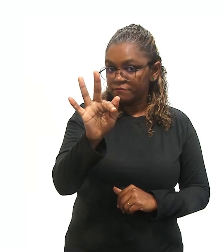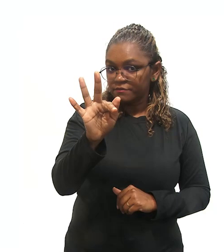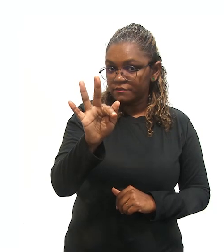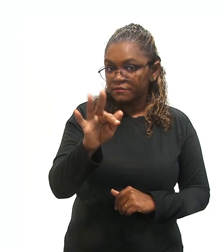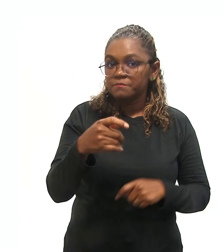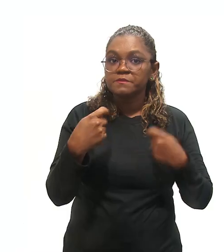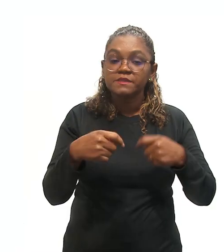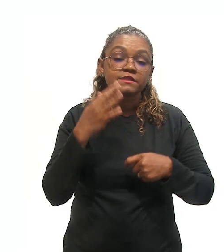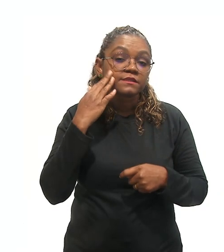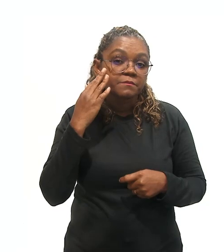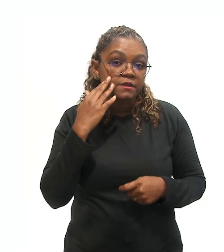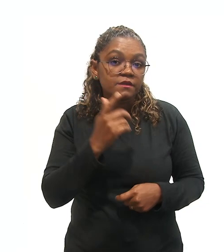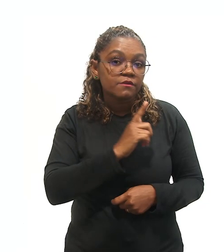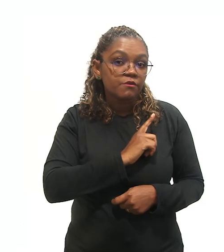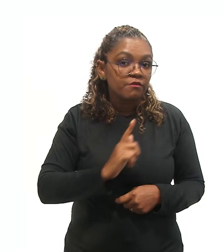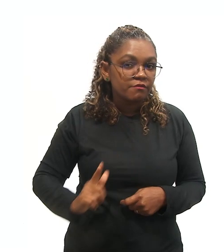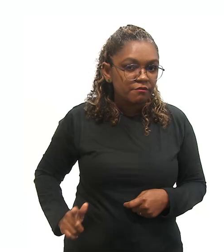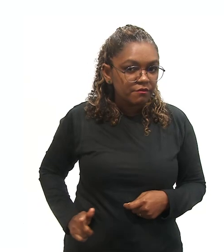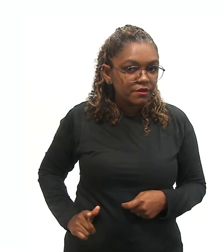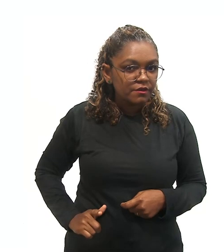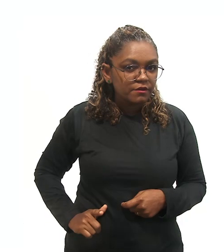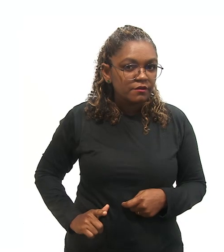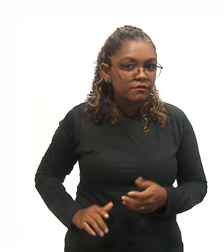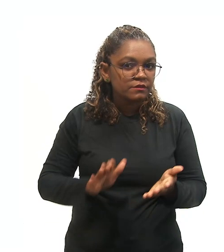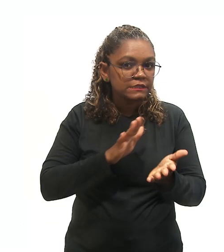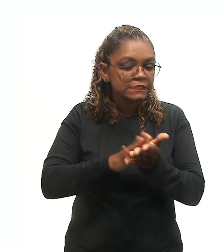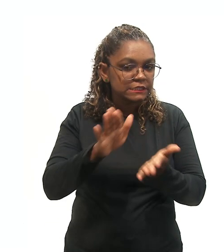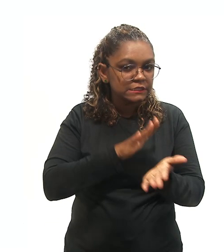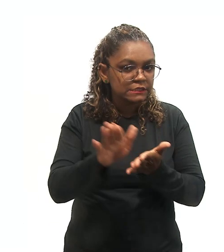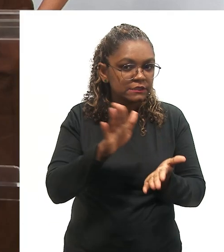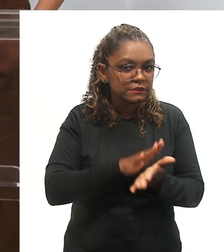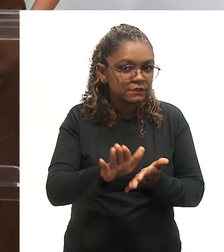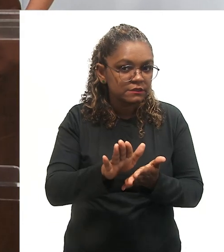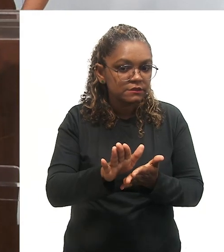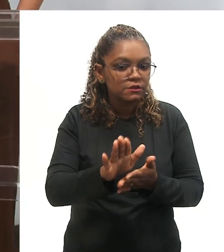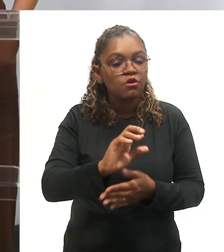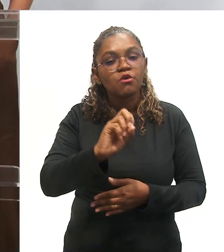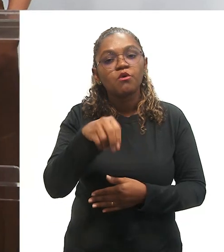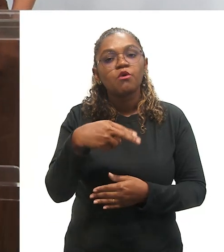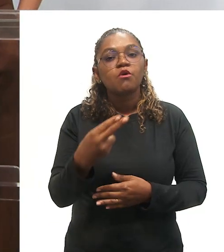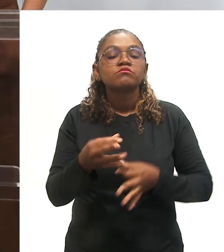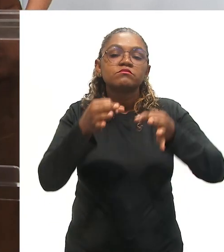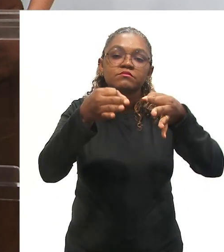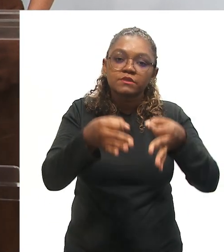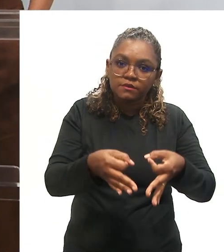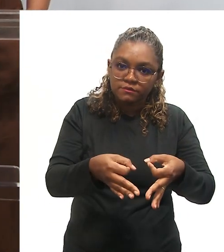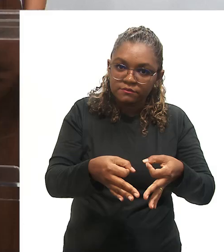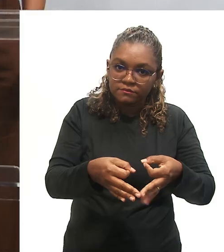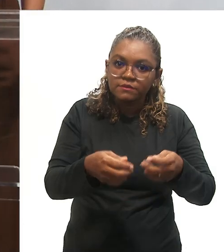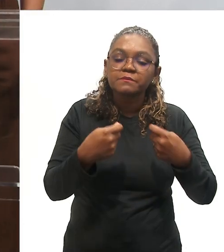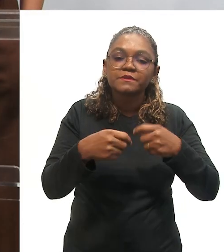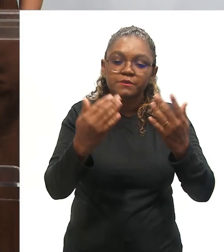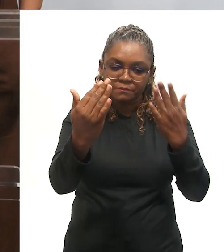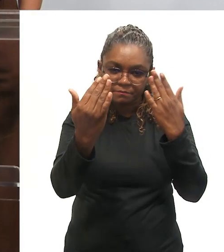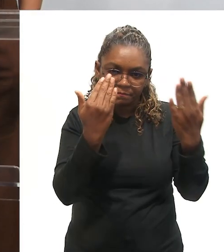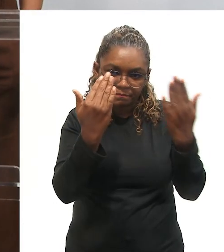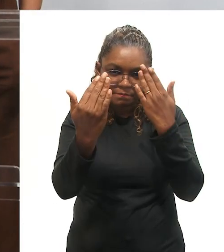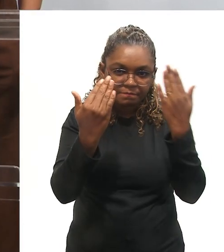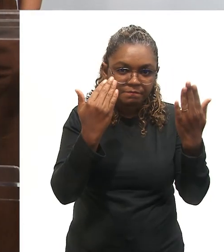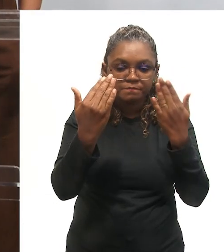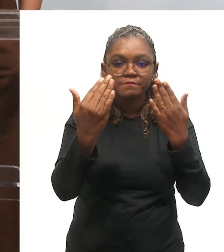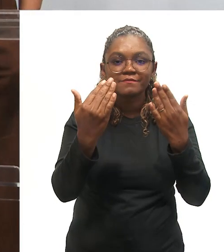ultrapassou o gasto com pessoal? Esse gasto com pessoal ele é bem